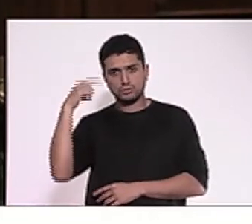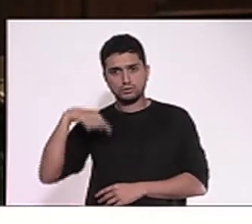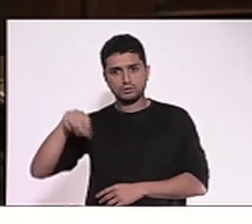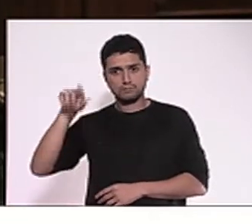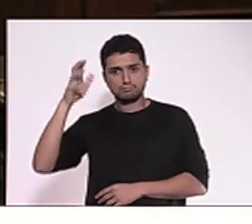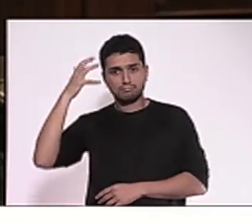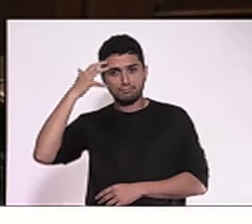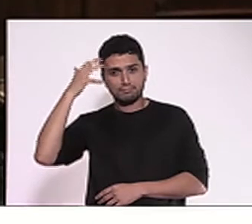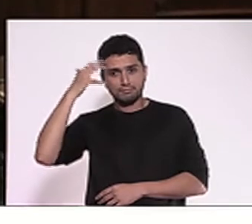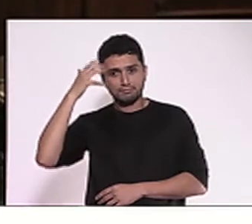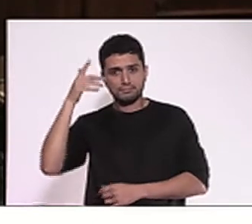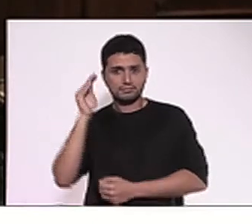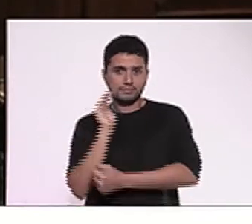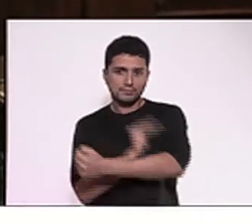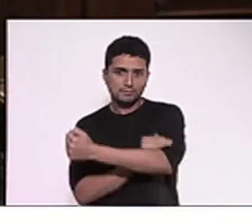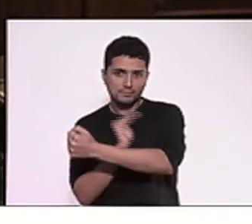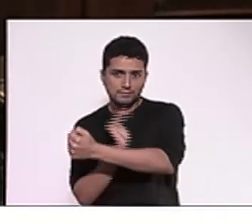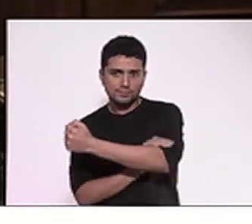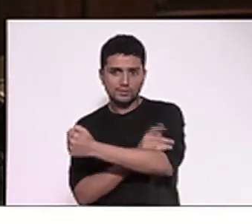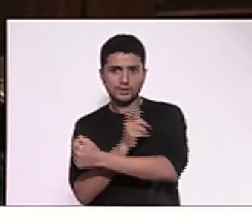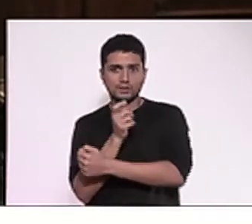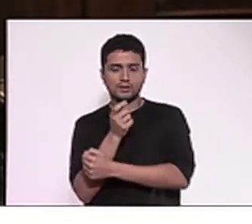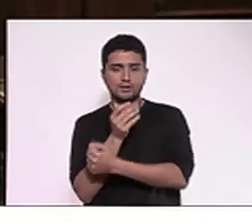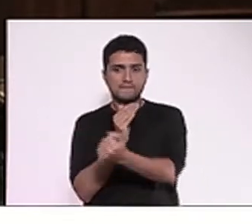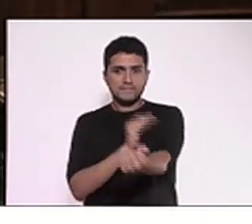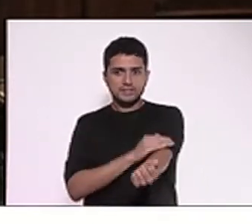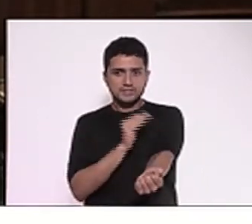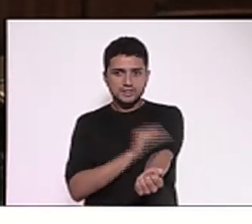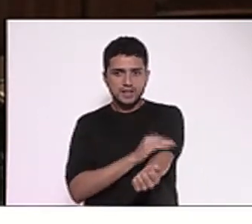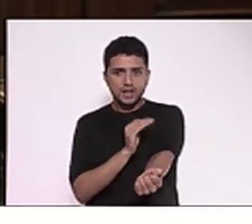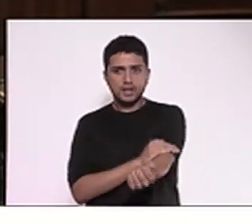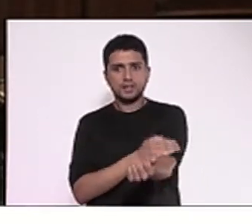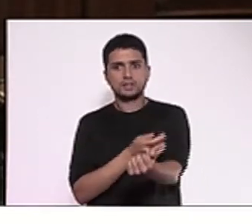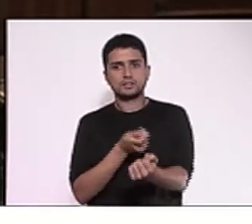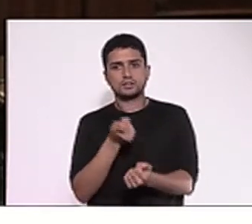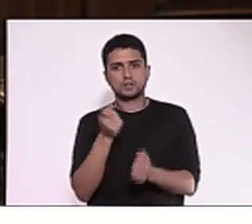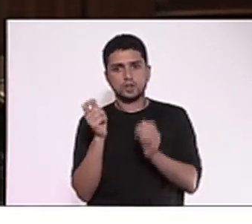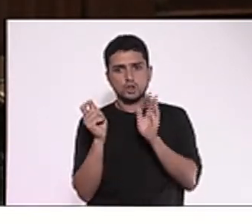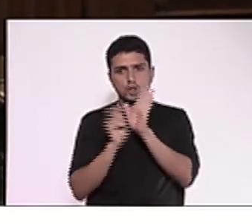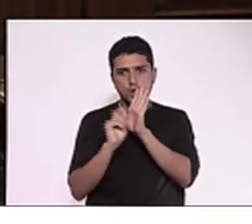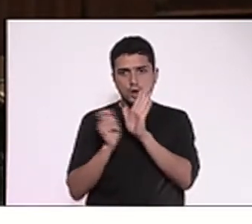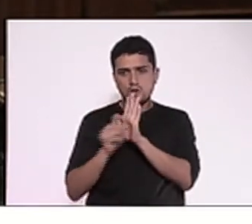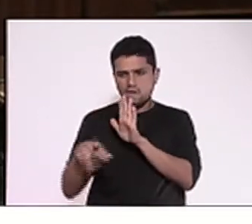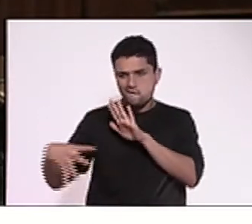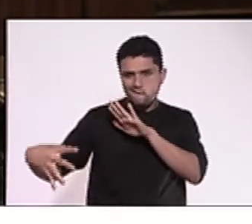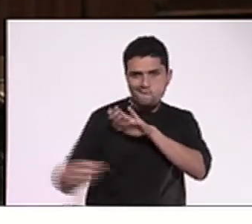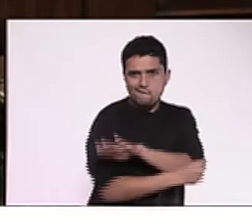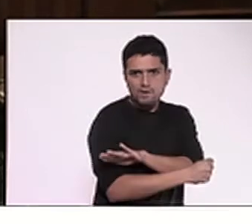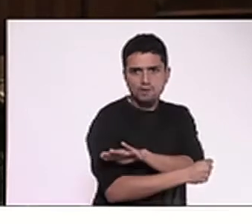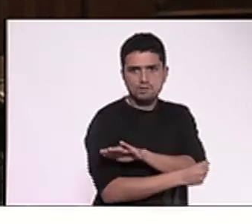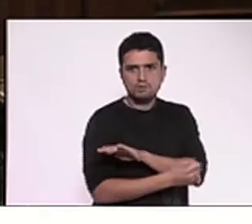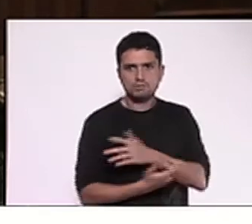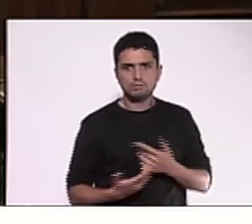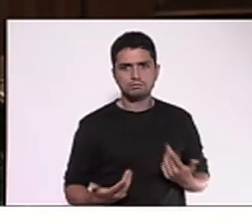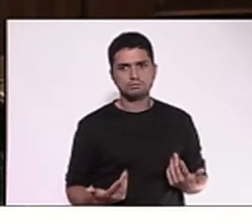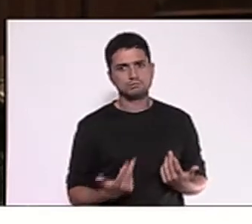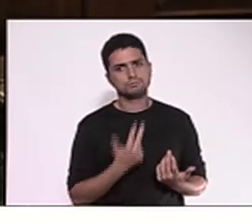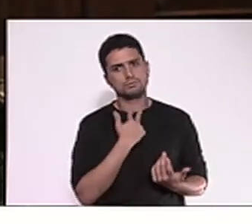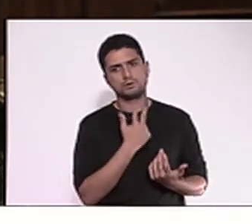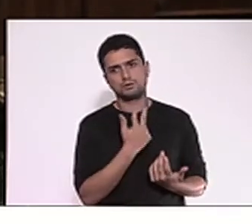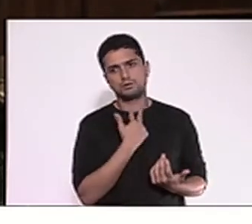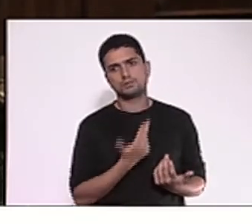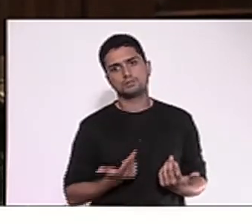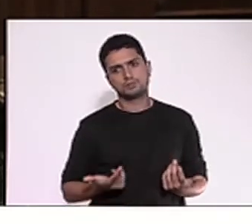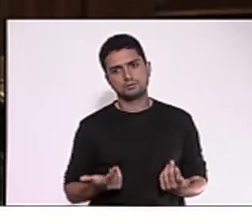favor de contas que não investiram, de um governo que não investiu o que tinha que ser investido em prevenção à dependência química e